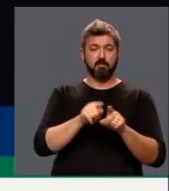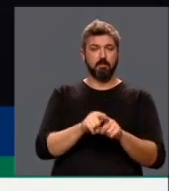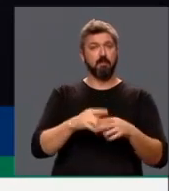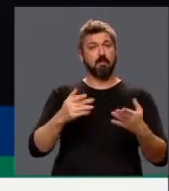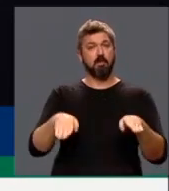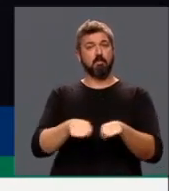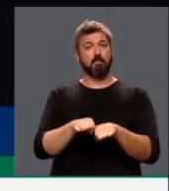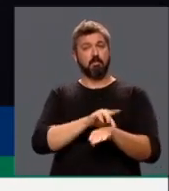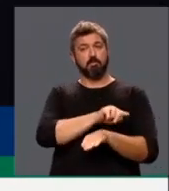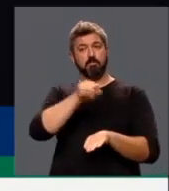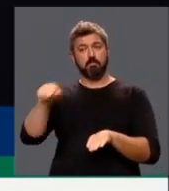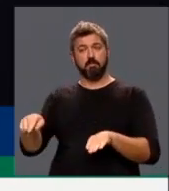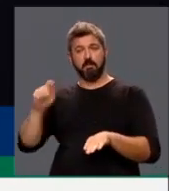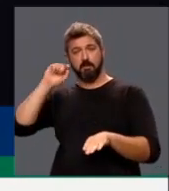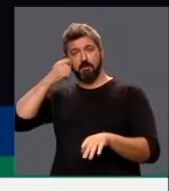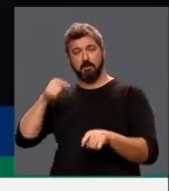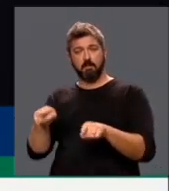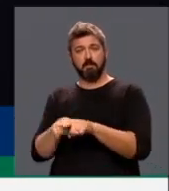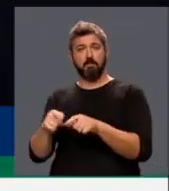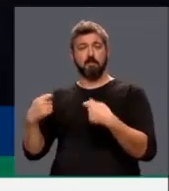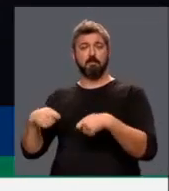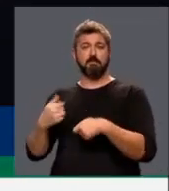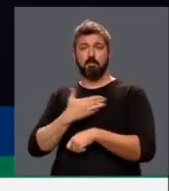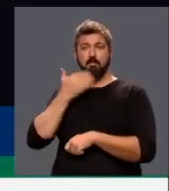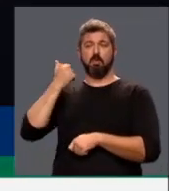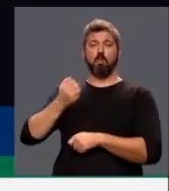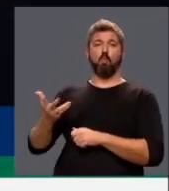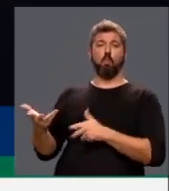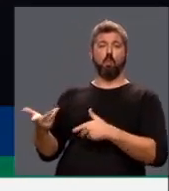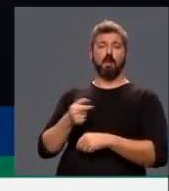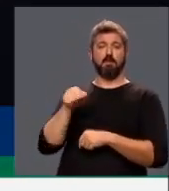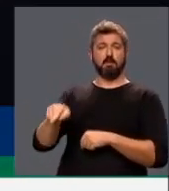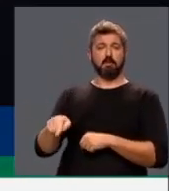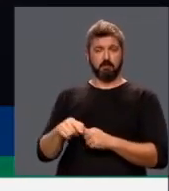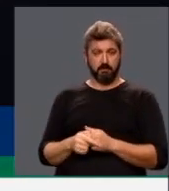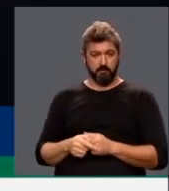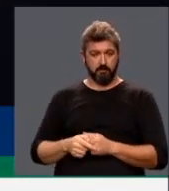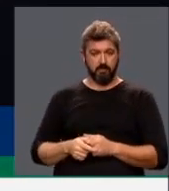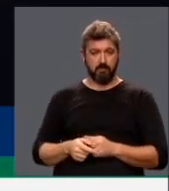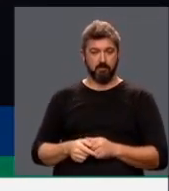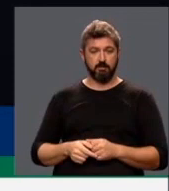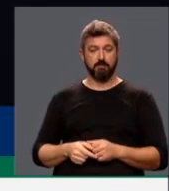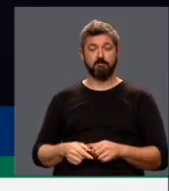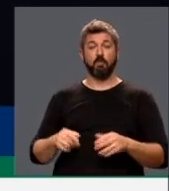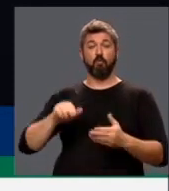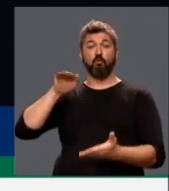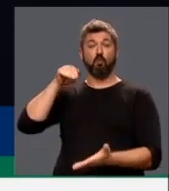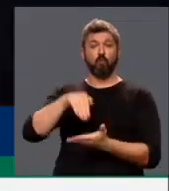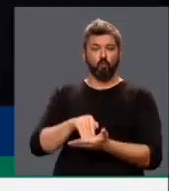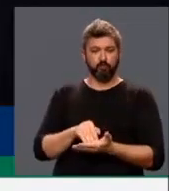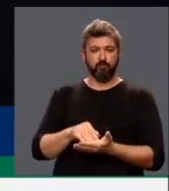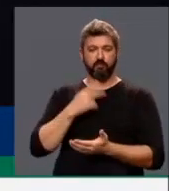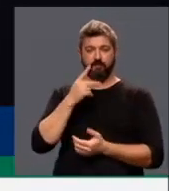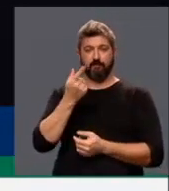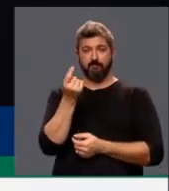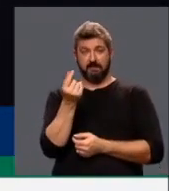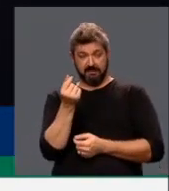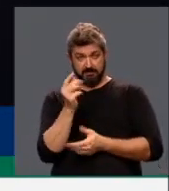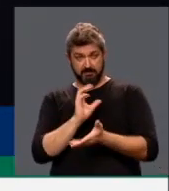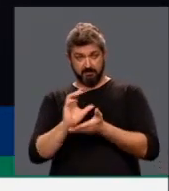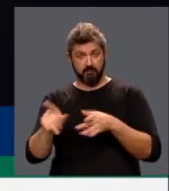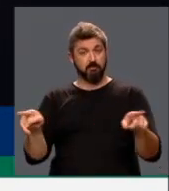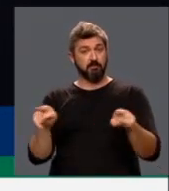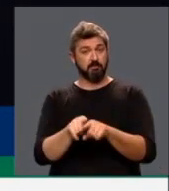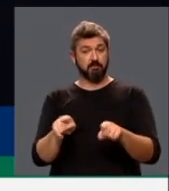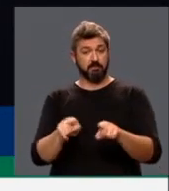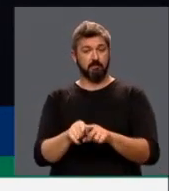políticas de saúde por parte da população negra e também melhorias na qualidade do atendimento. Para finalizar, gostaria de falar isso, para além do financiamento, a gente tem que ter